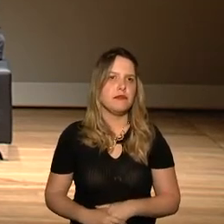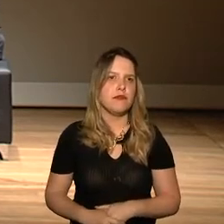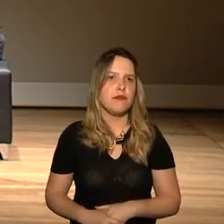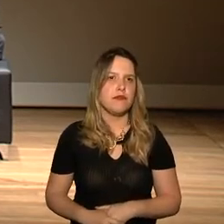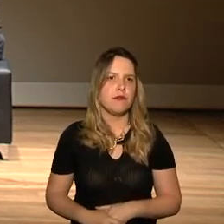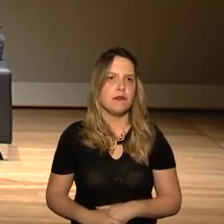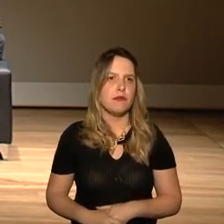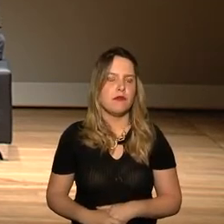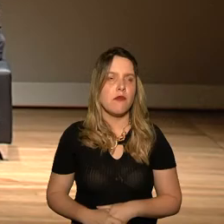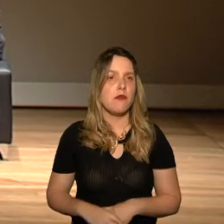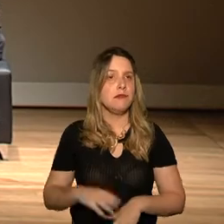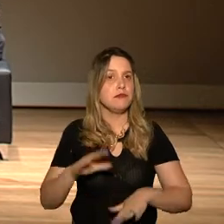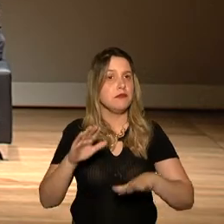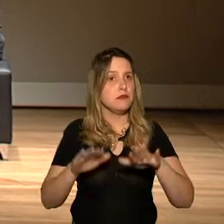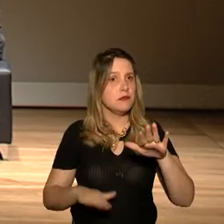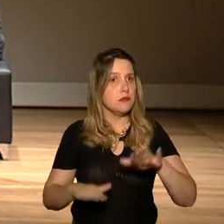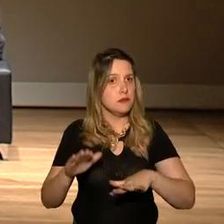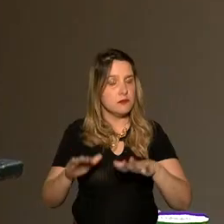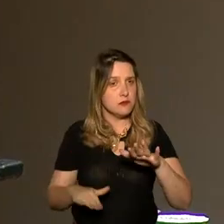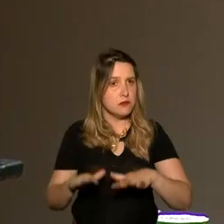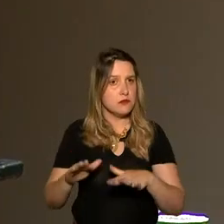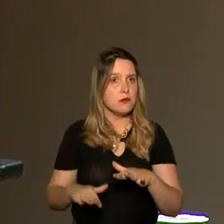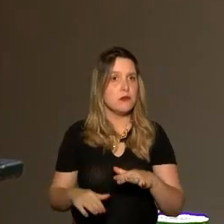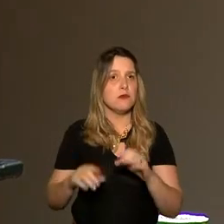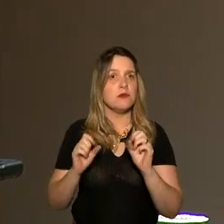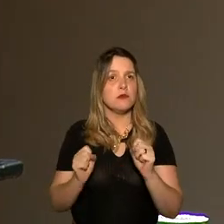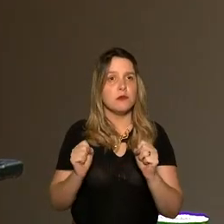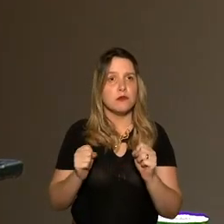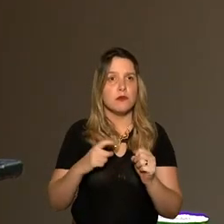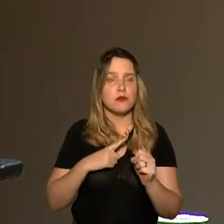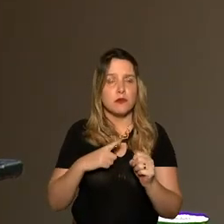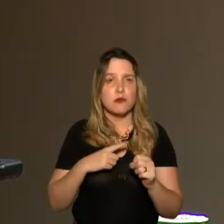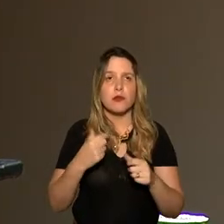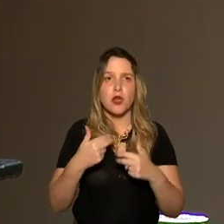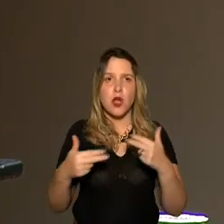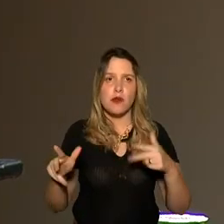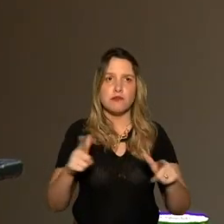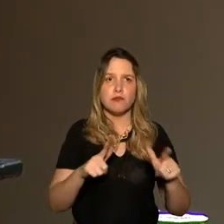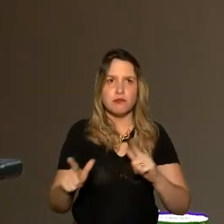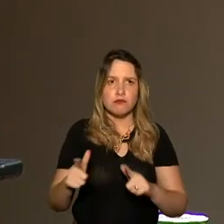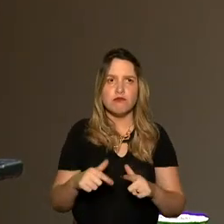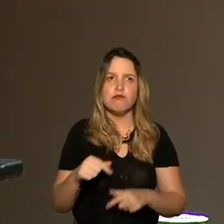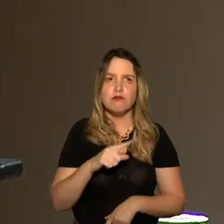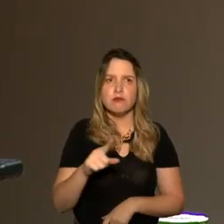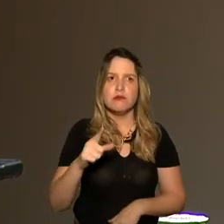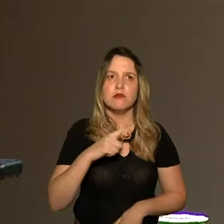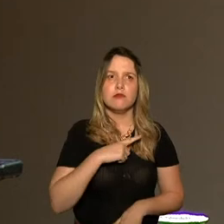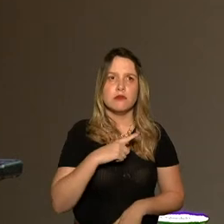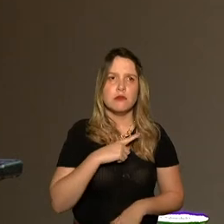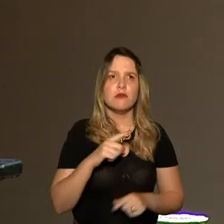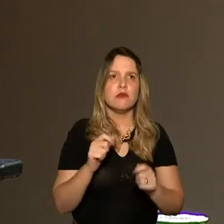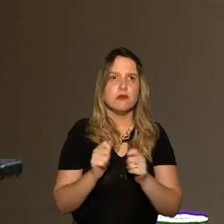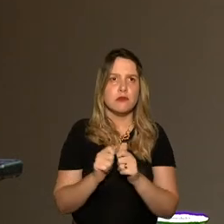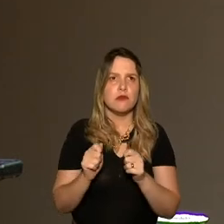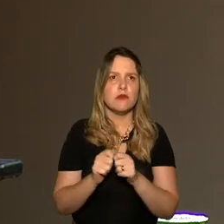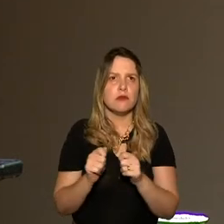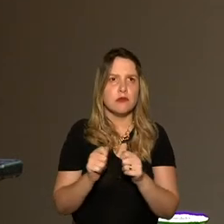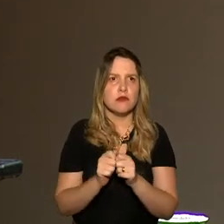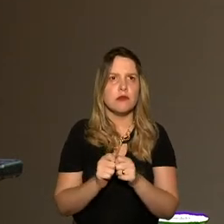talvez três vocês só tem três oportunidades Mas você tem que fazer